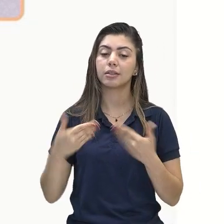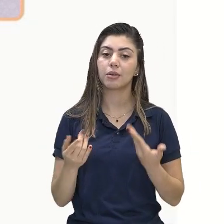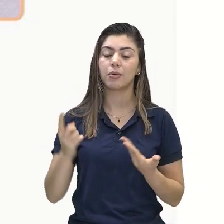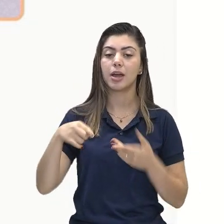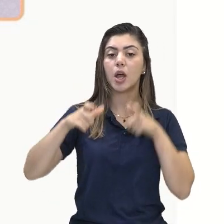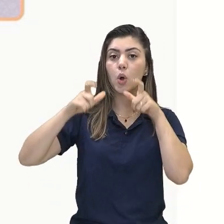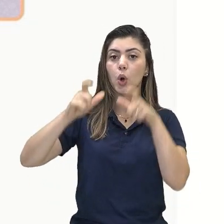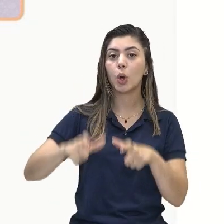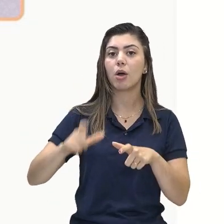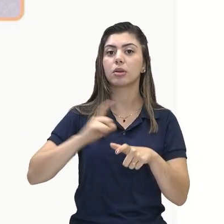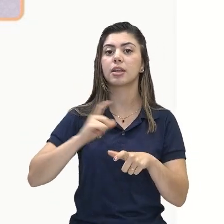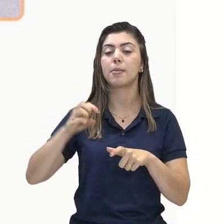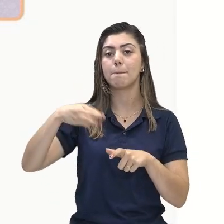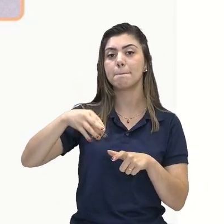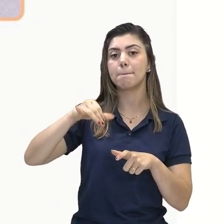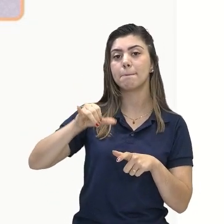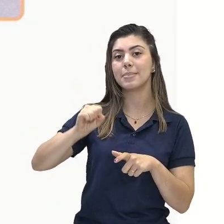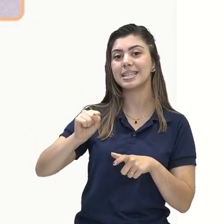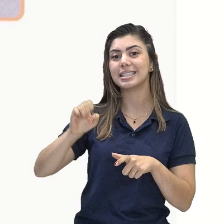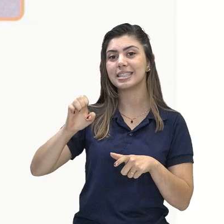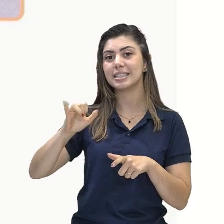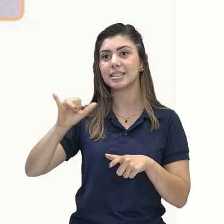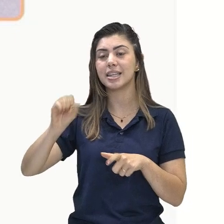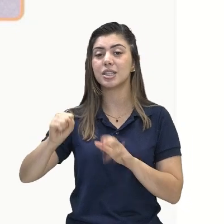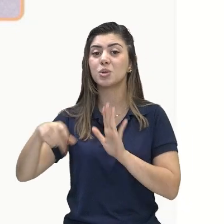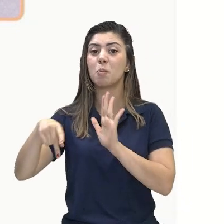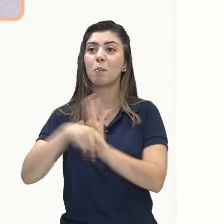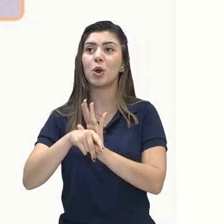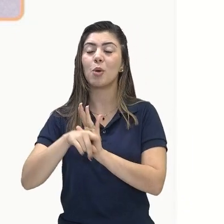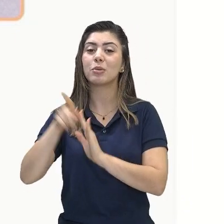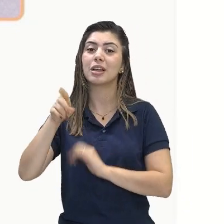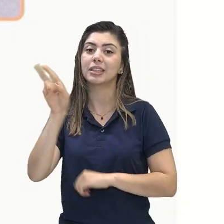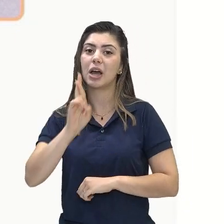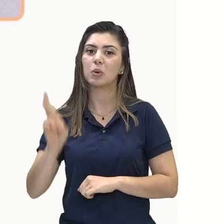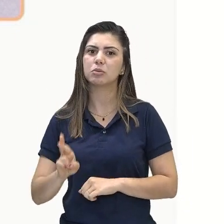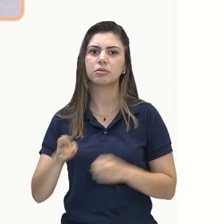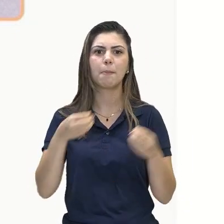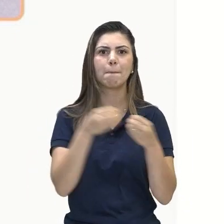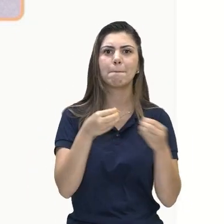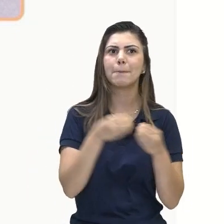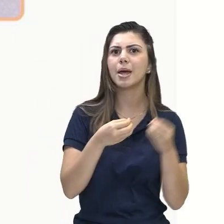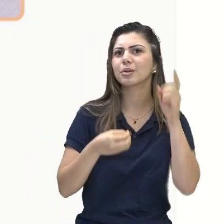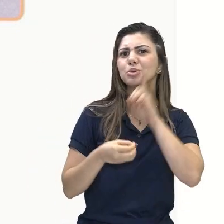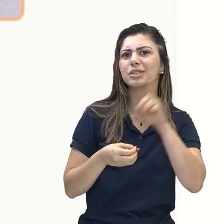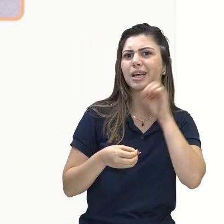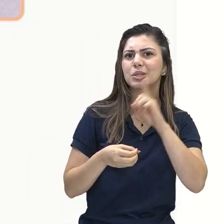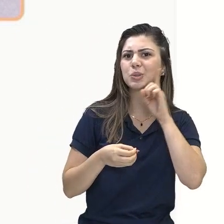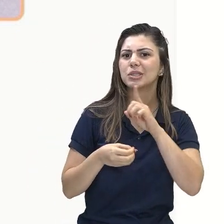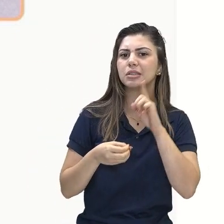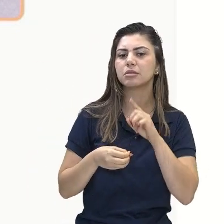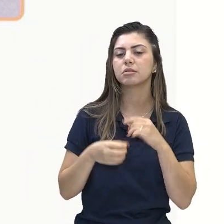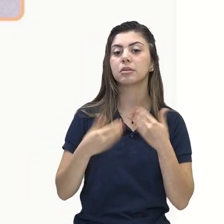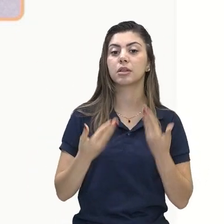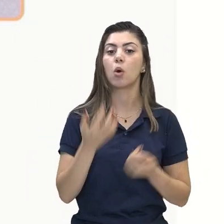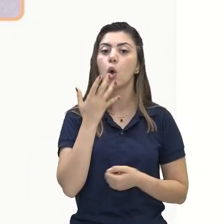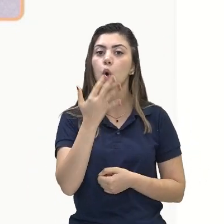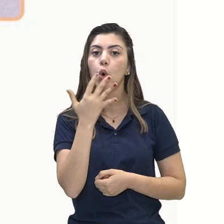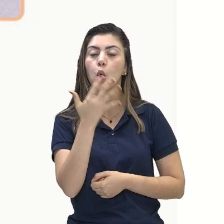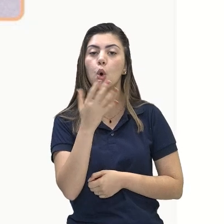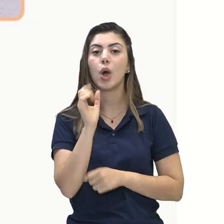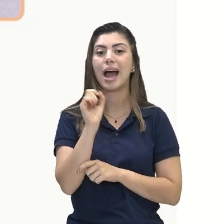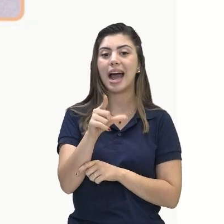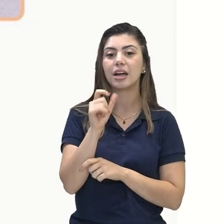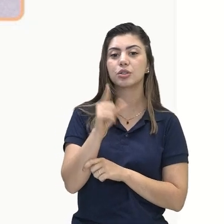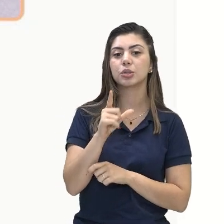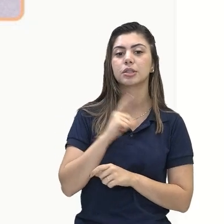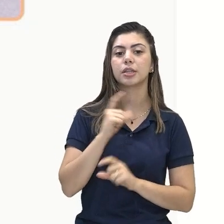os mísseis soviéticos muito próximos aos Estados Unidos. E em azul nós temos as